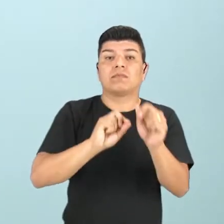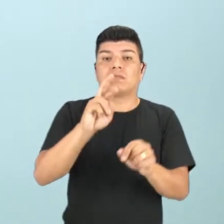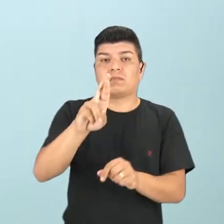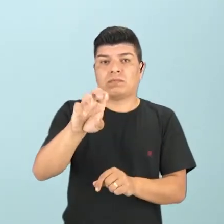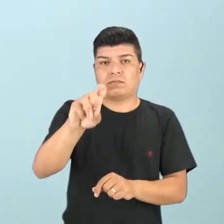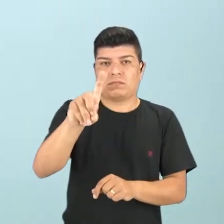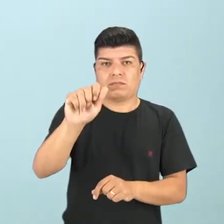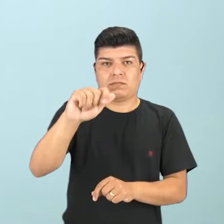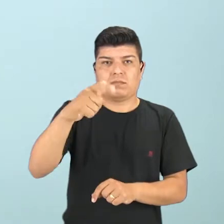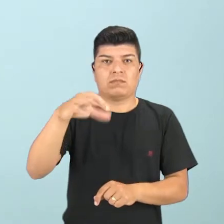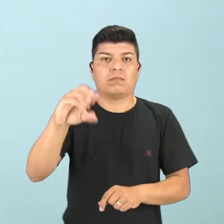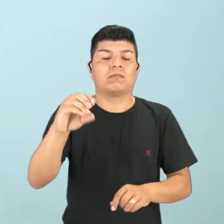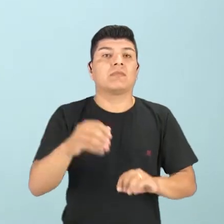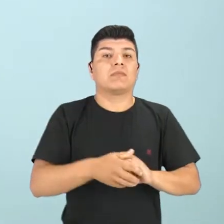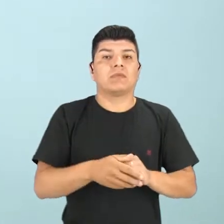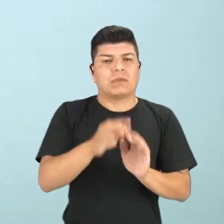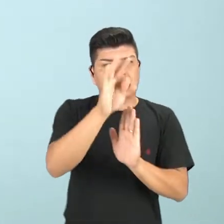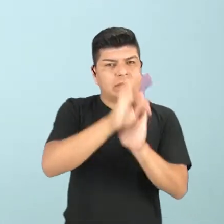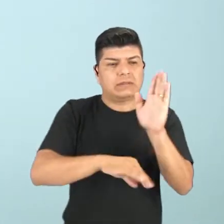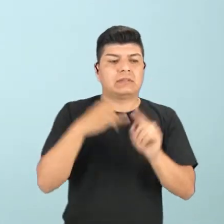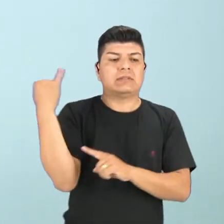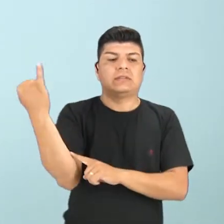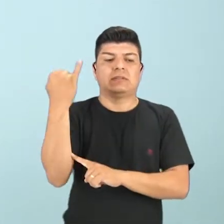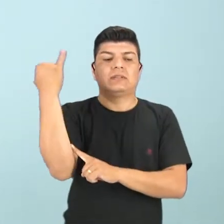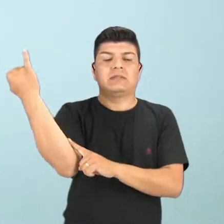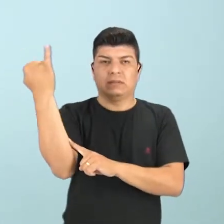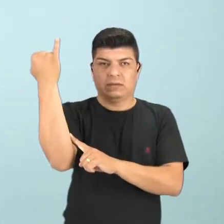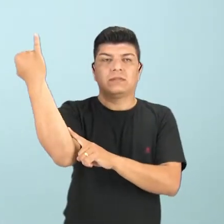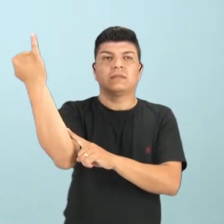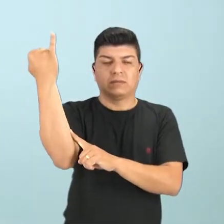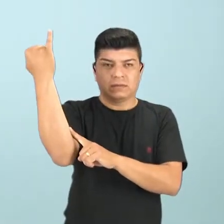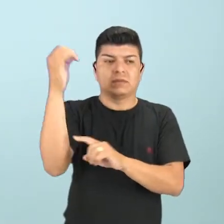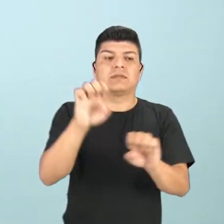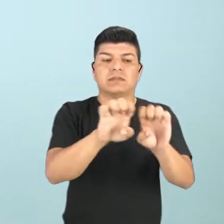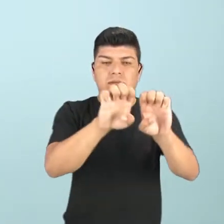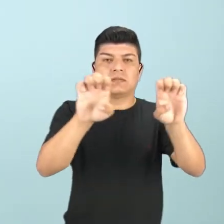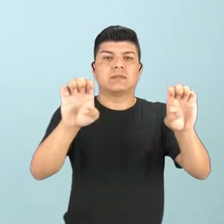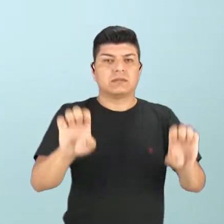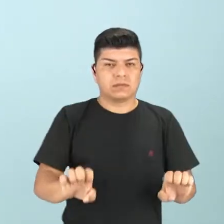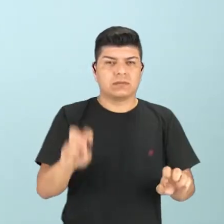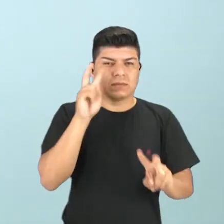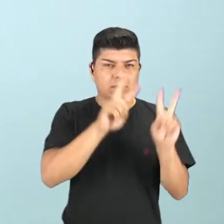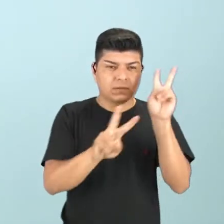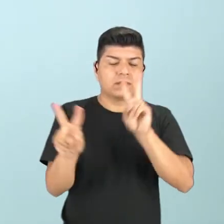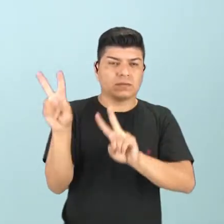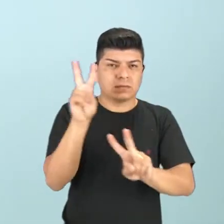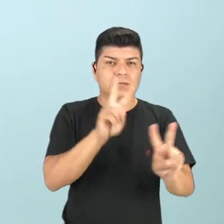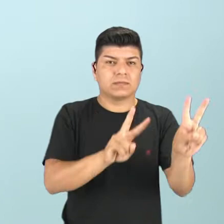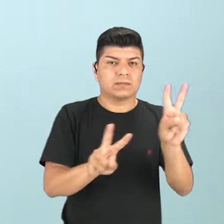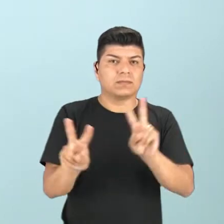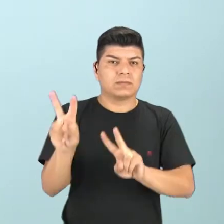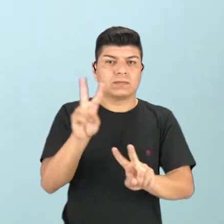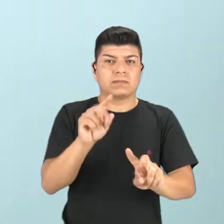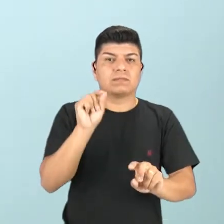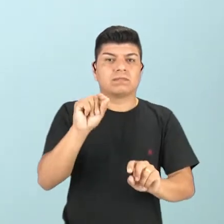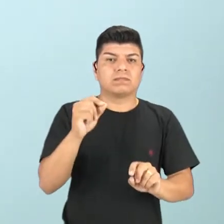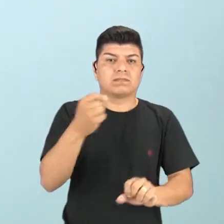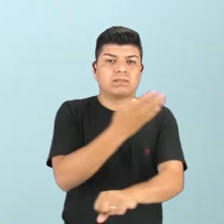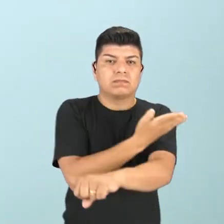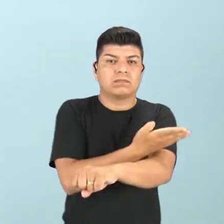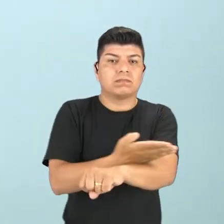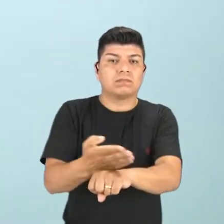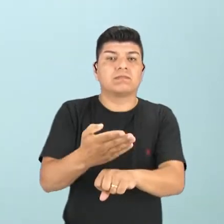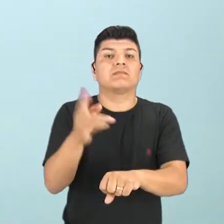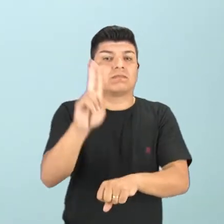são textos importantíssimos, porque nós vamos ter uma estrutura ali, a sua visão fica acostumada